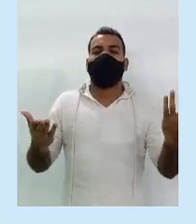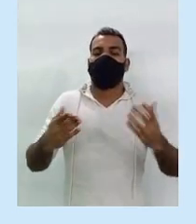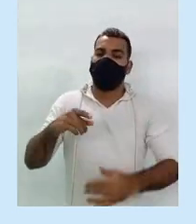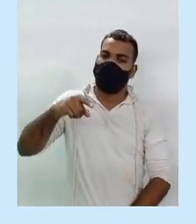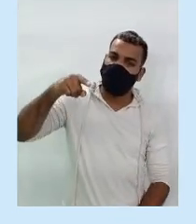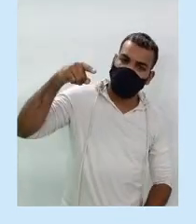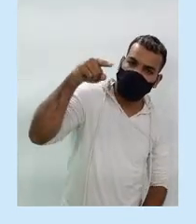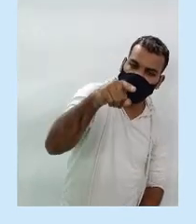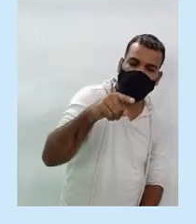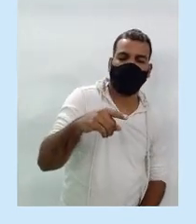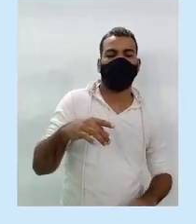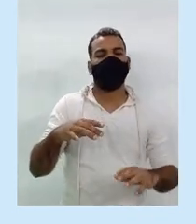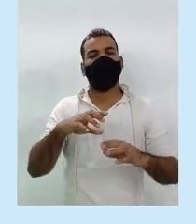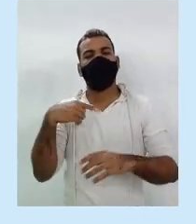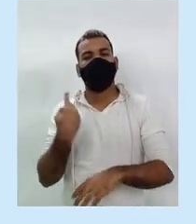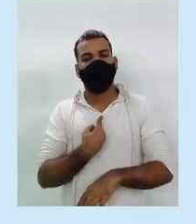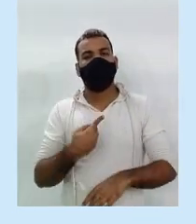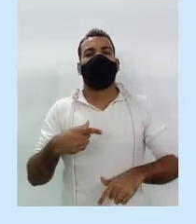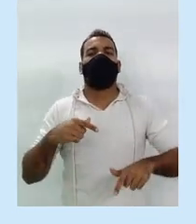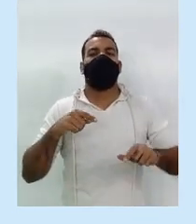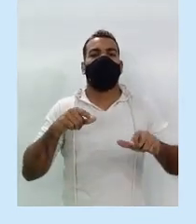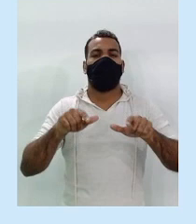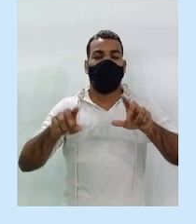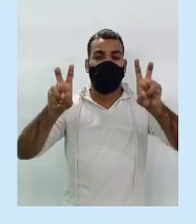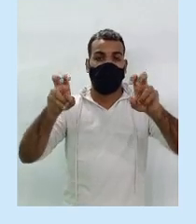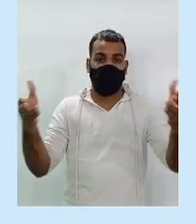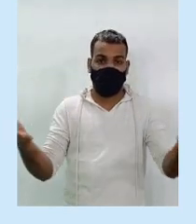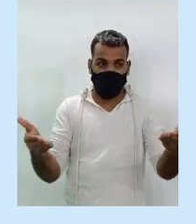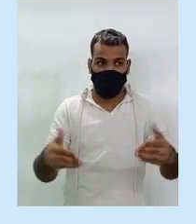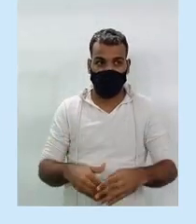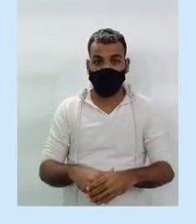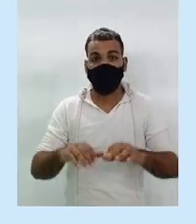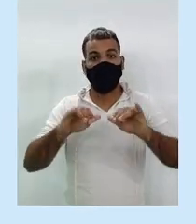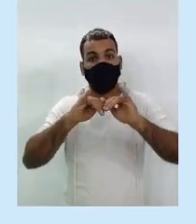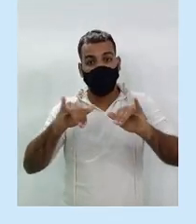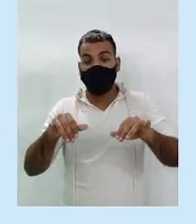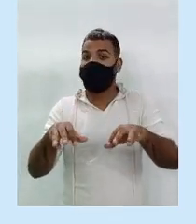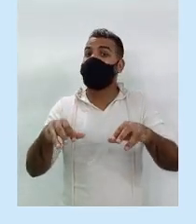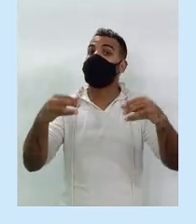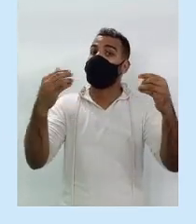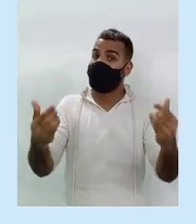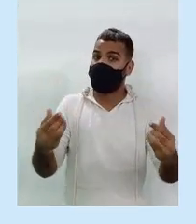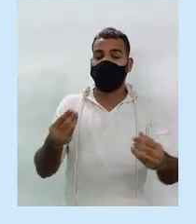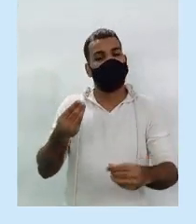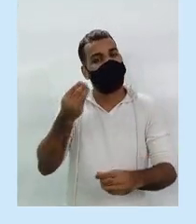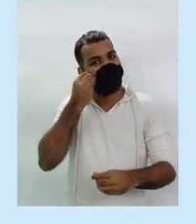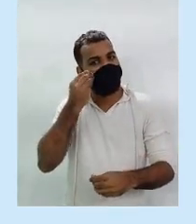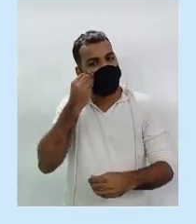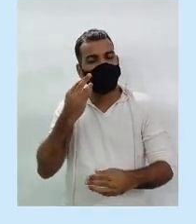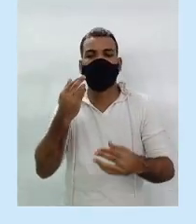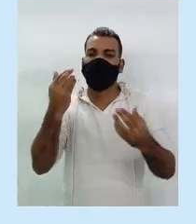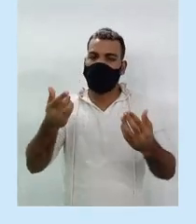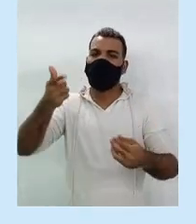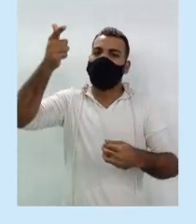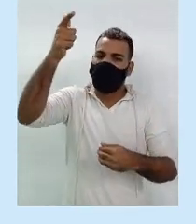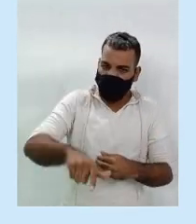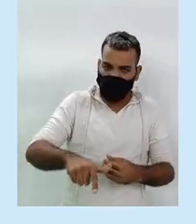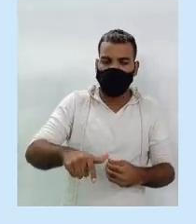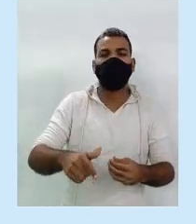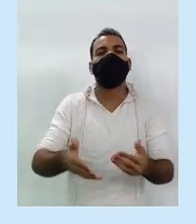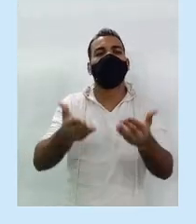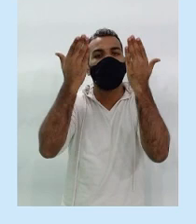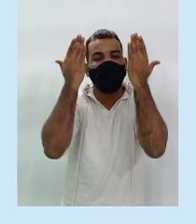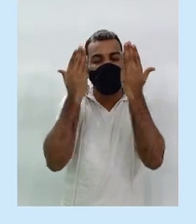isso que nós estamos trabalhando hoje, a notícia. E gostaria mais uma vez